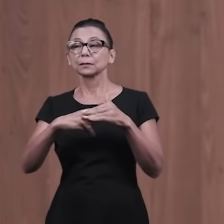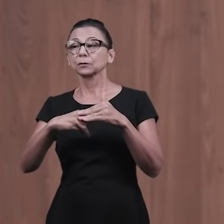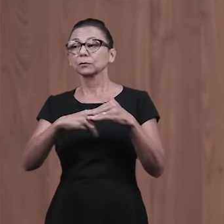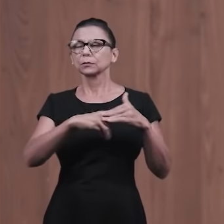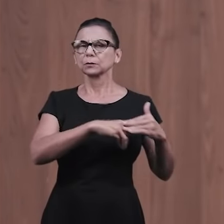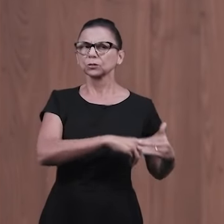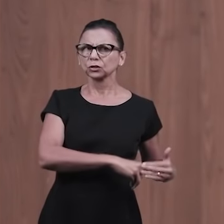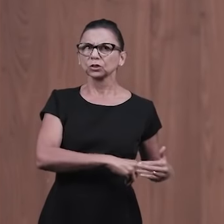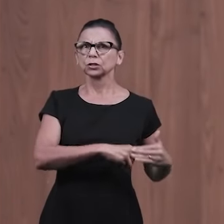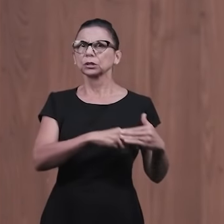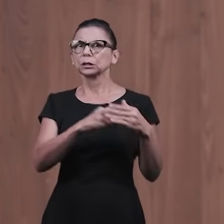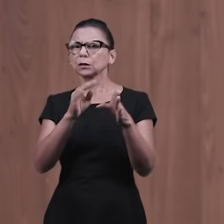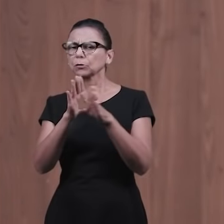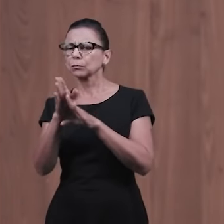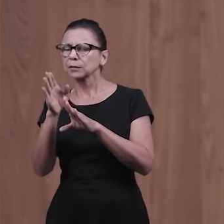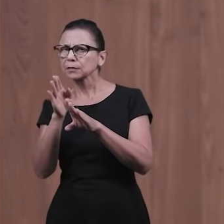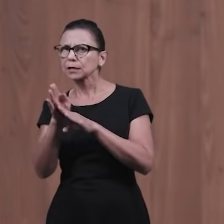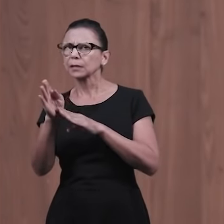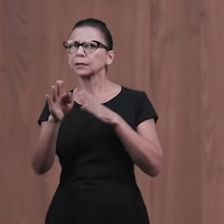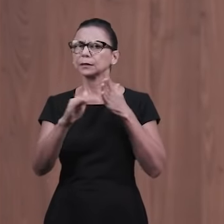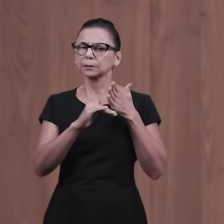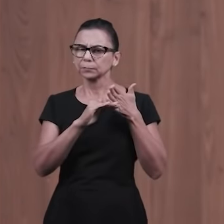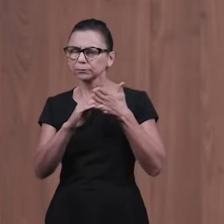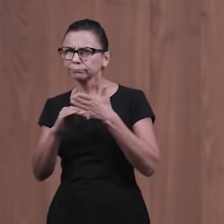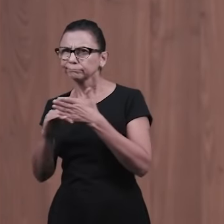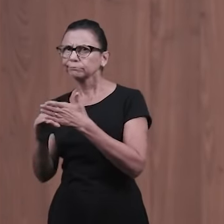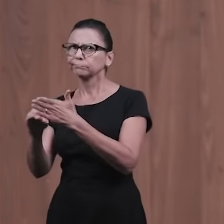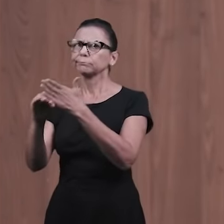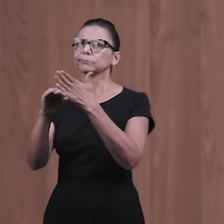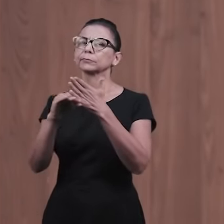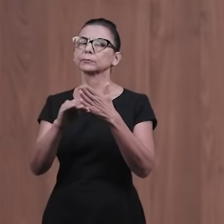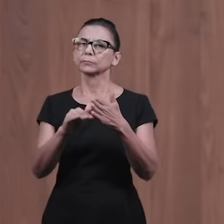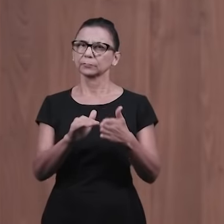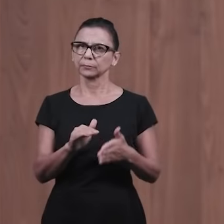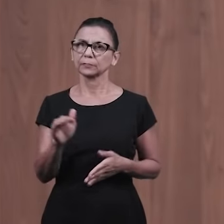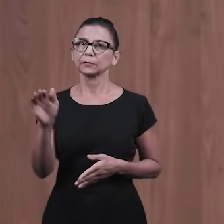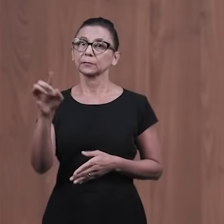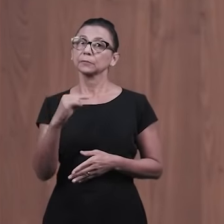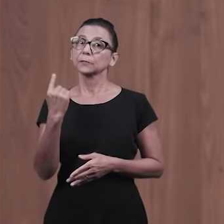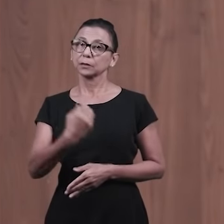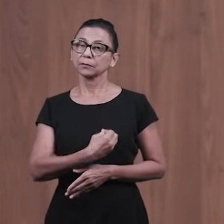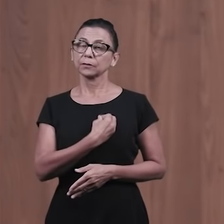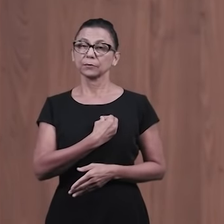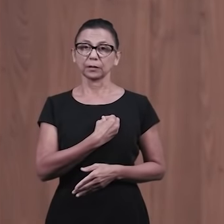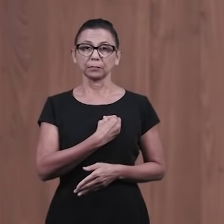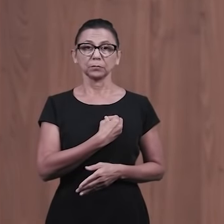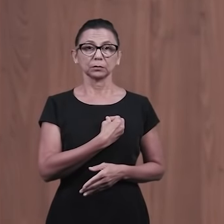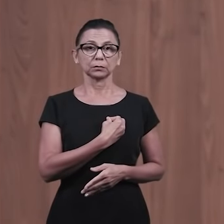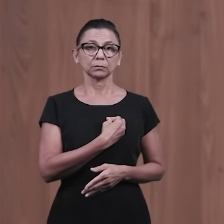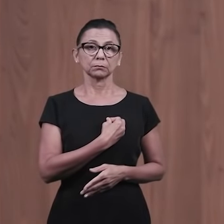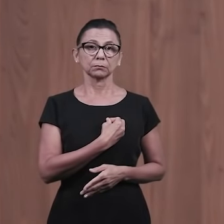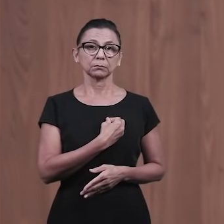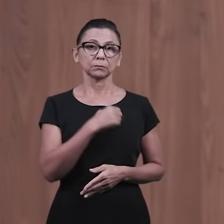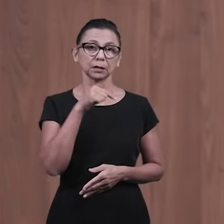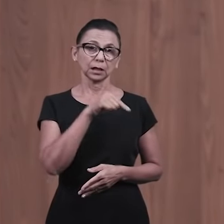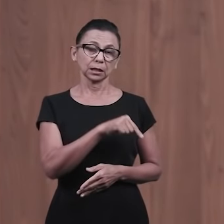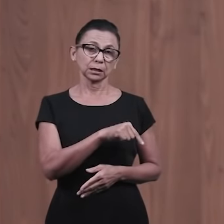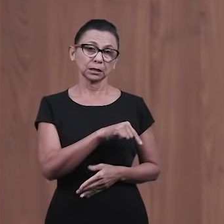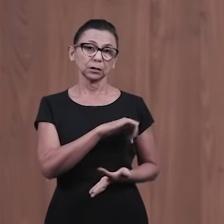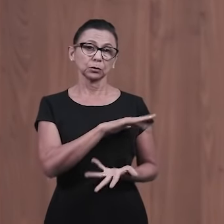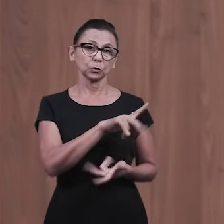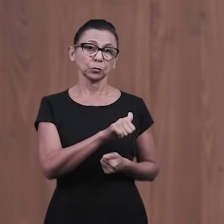está a cada dia ao nosso lado. Porque nós vivemos neste mundo, mas nós não somos daqui. Nós